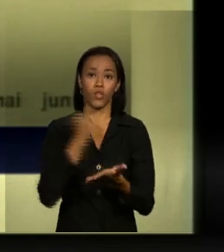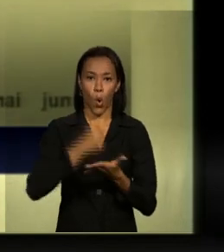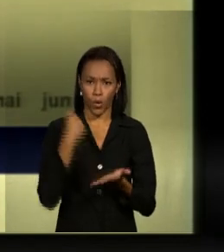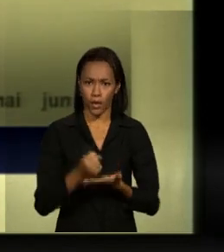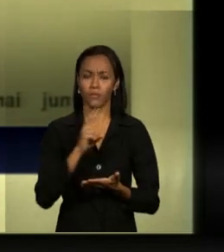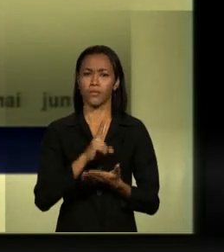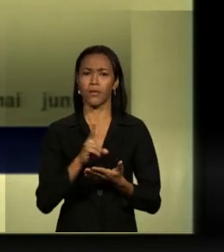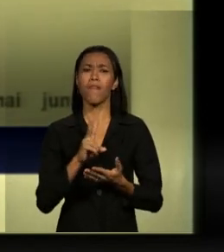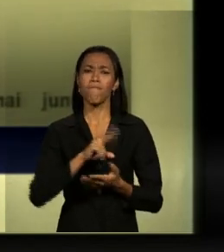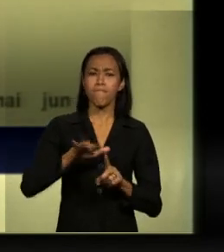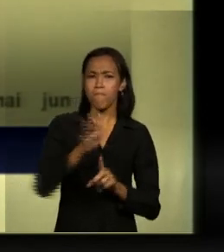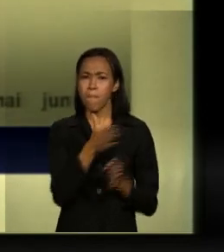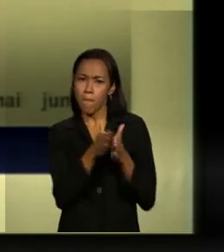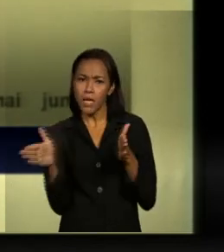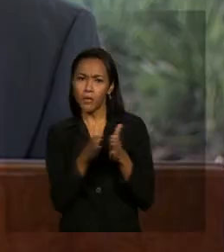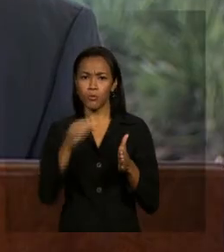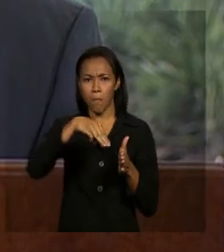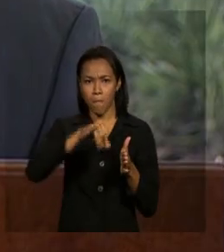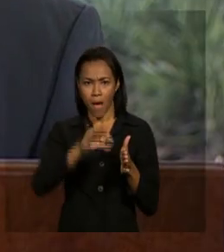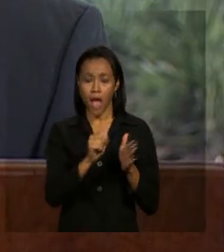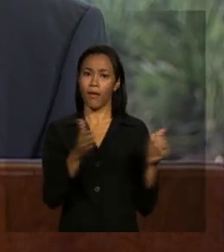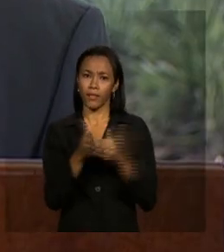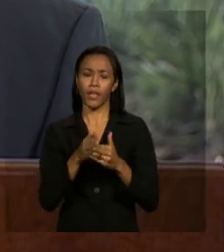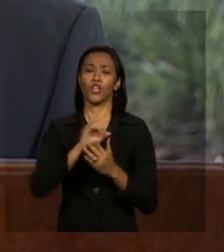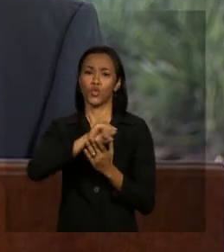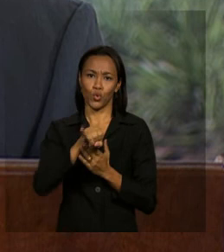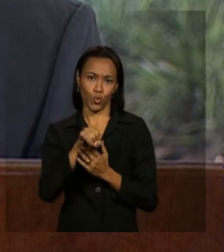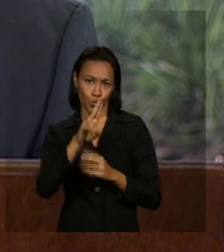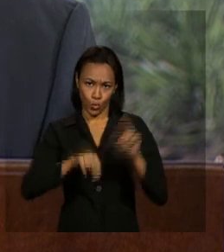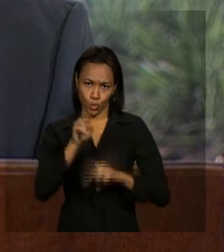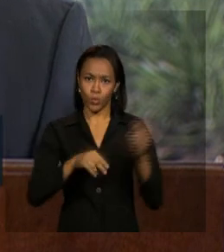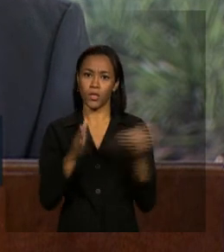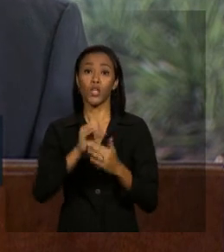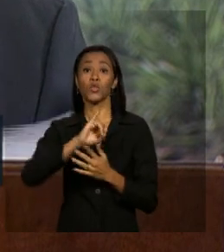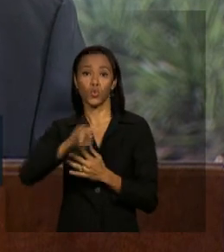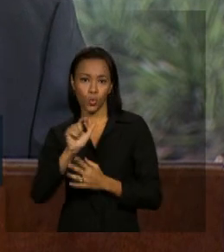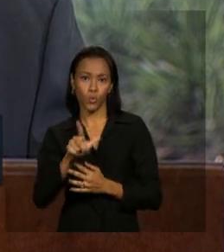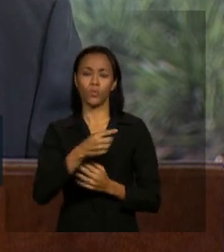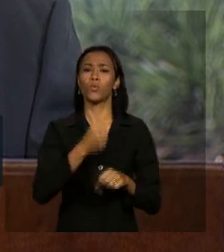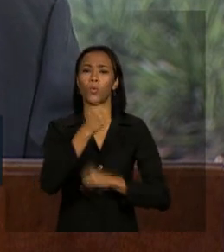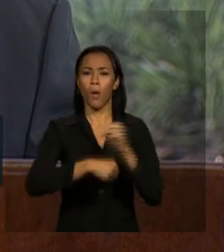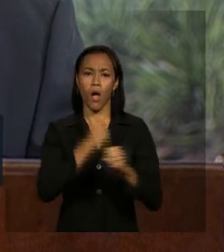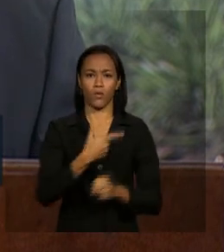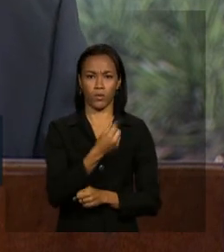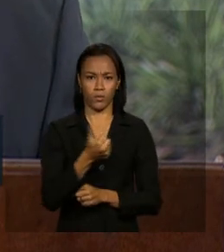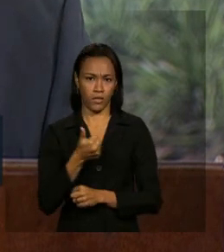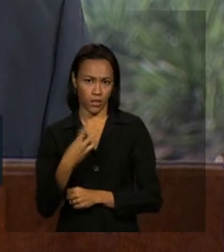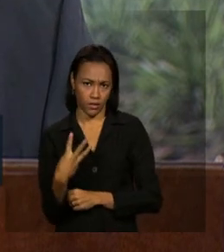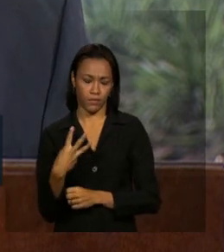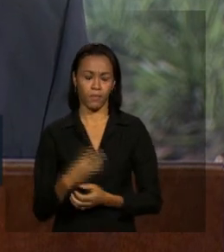contrato entre Maio e junho de julho de 2013 é